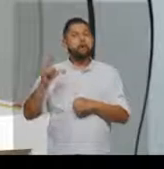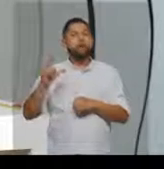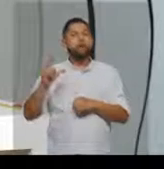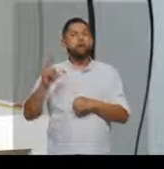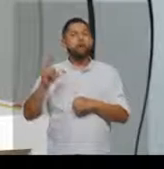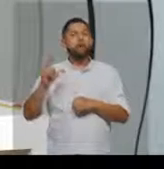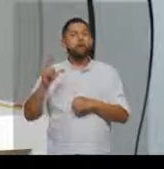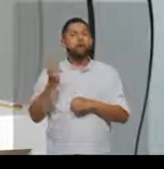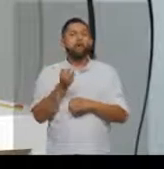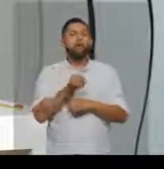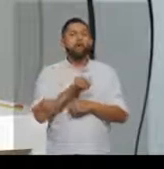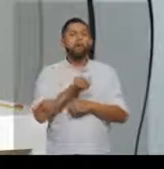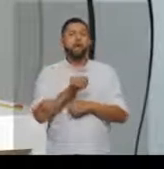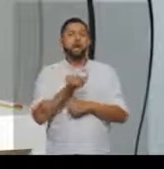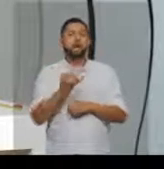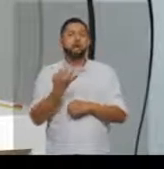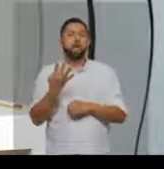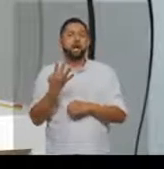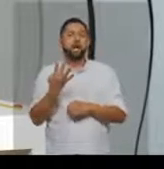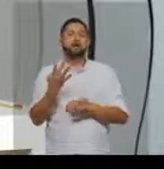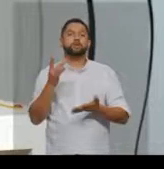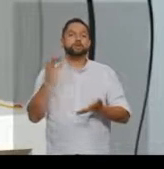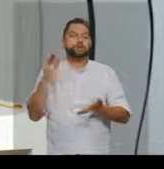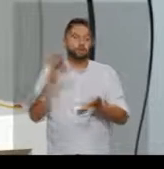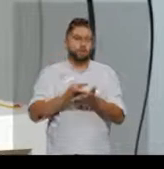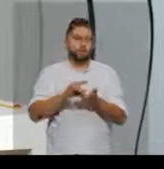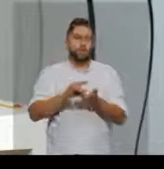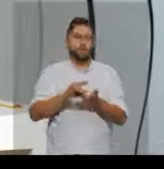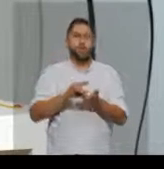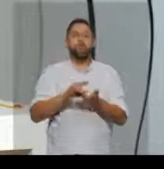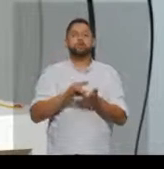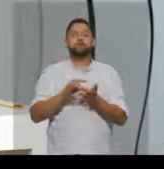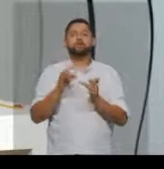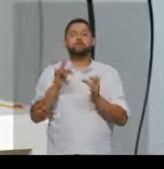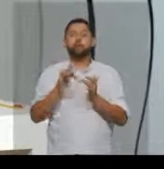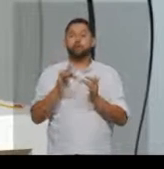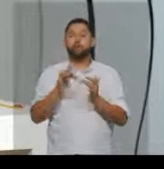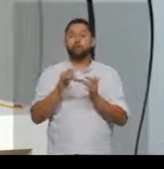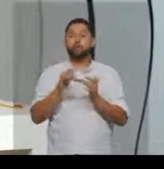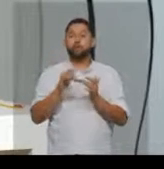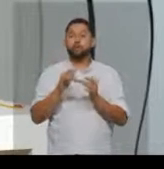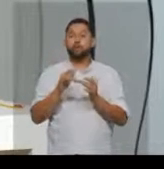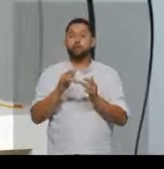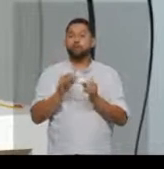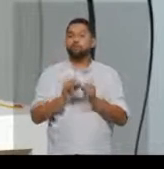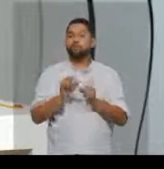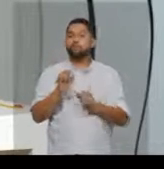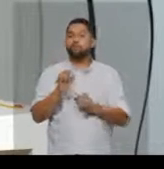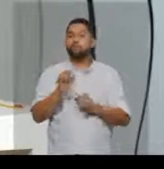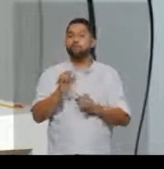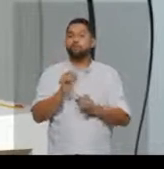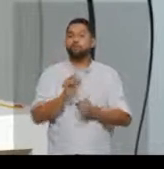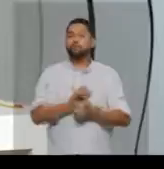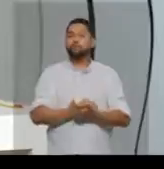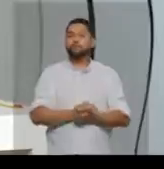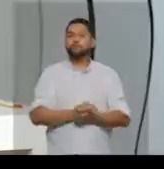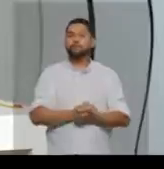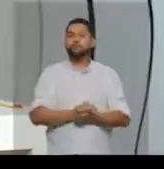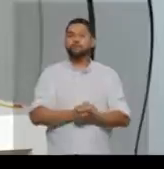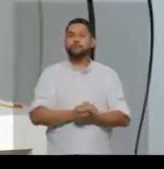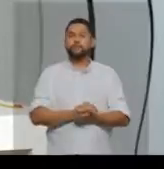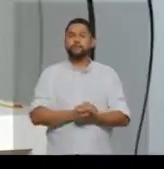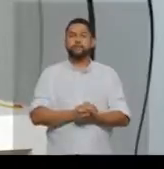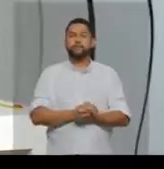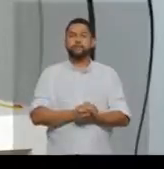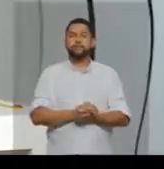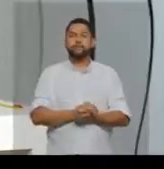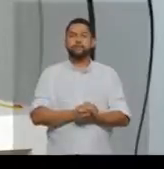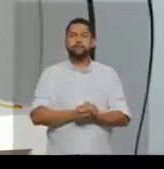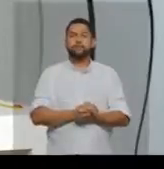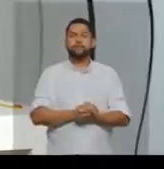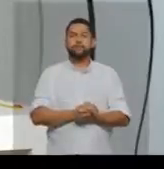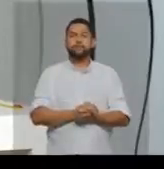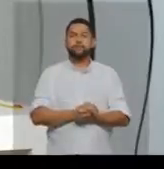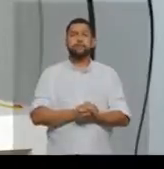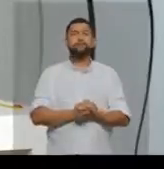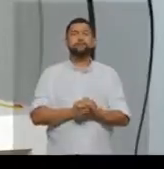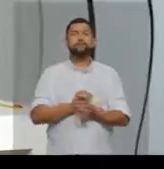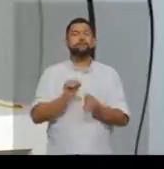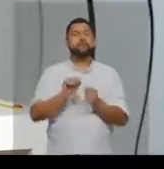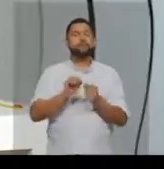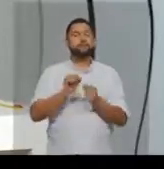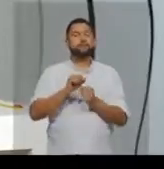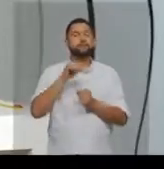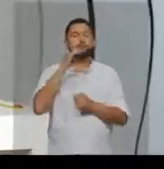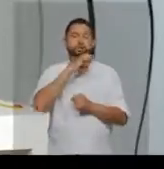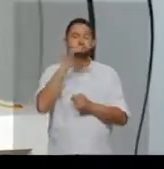de colisões efetivas, que vão justamente fornecer ali a quantidade de acelerar